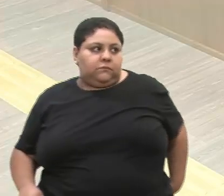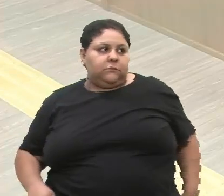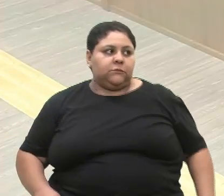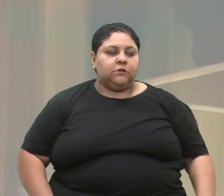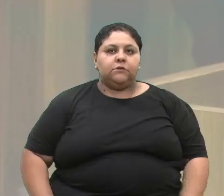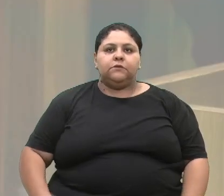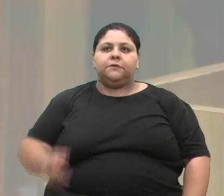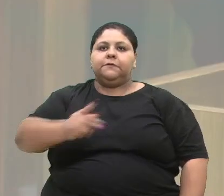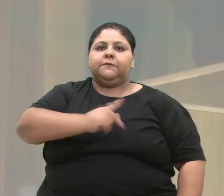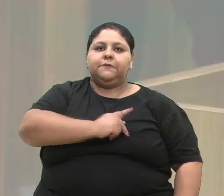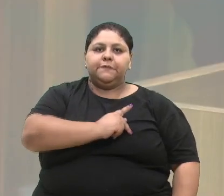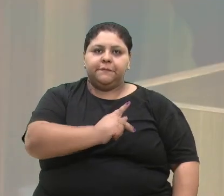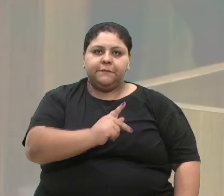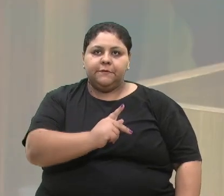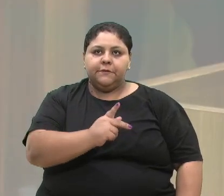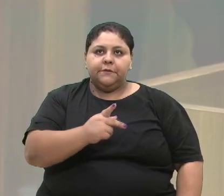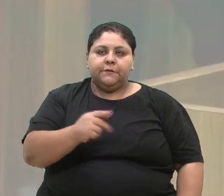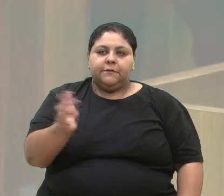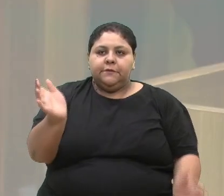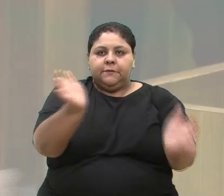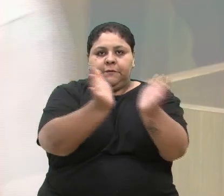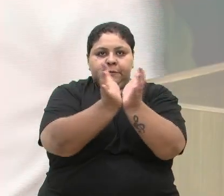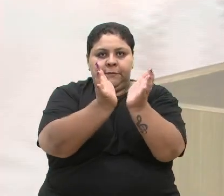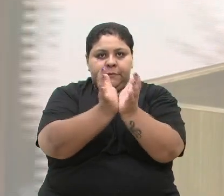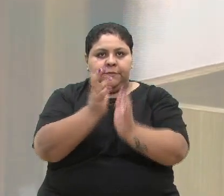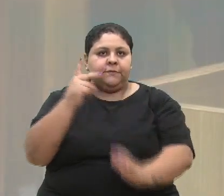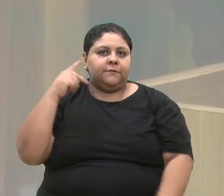Senhora Presidente, nobres pares,